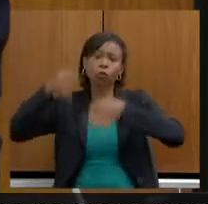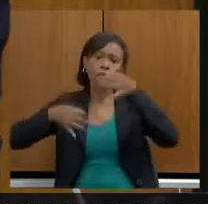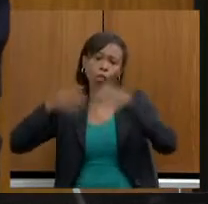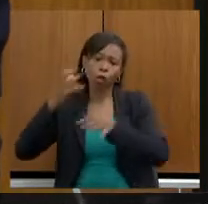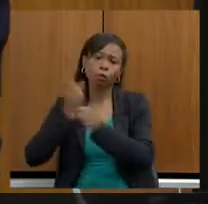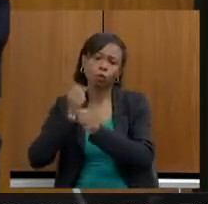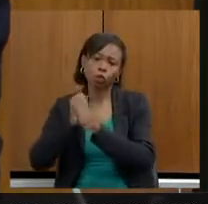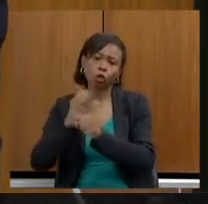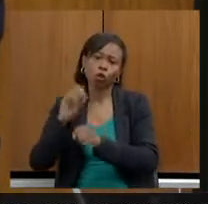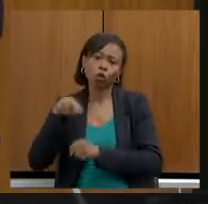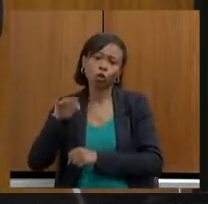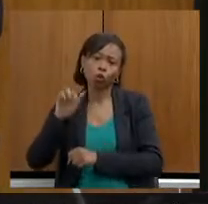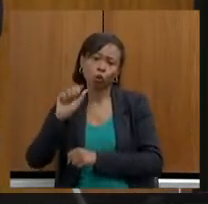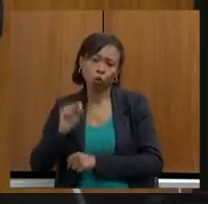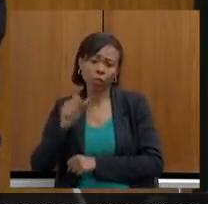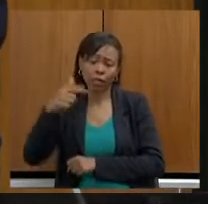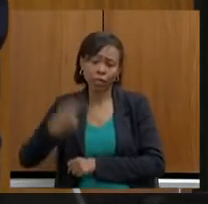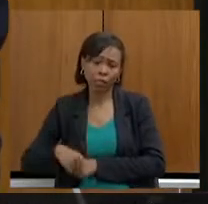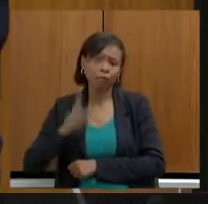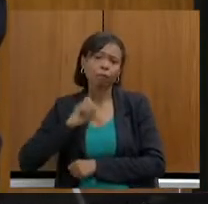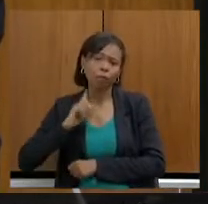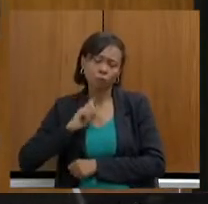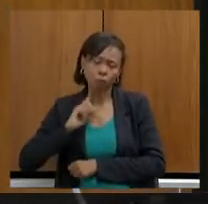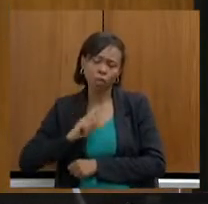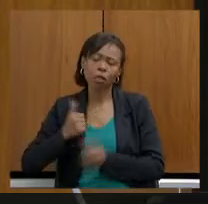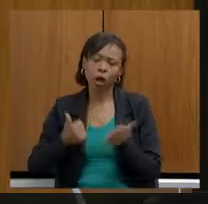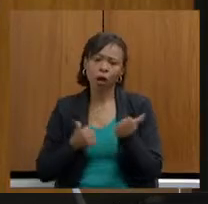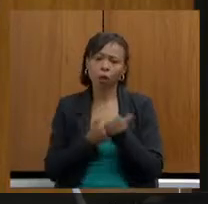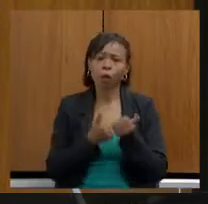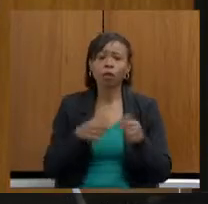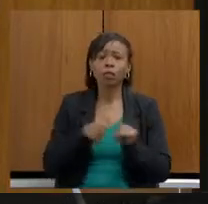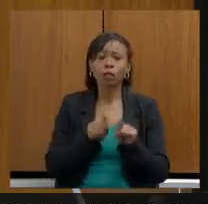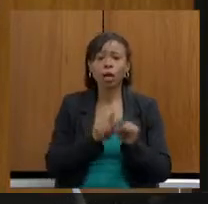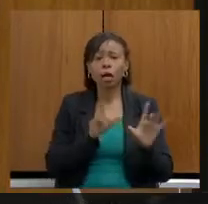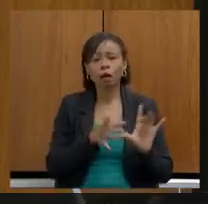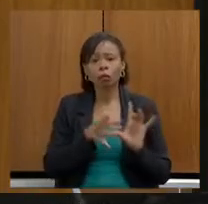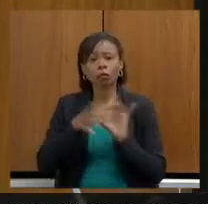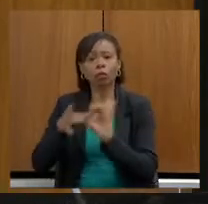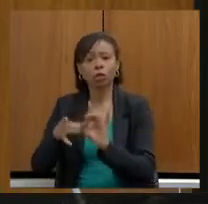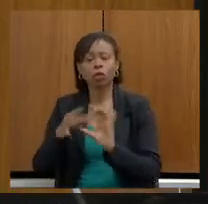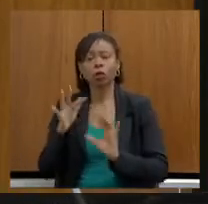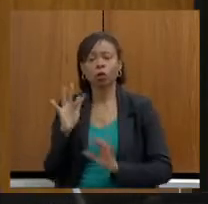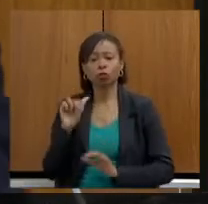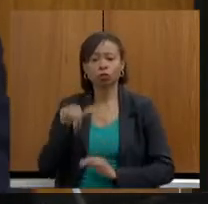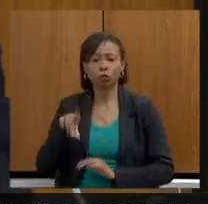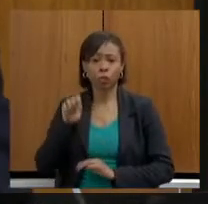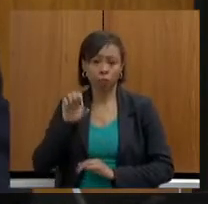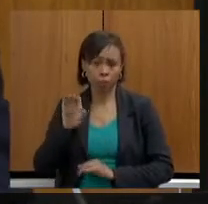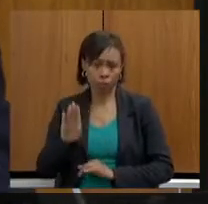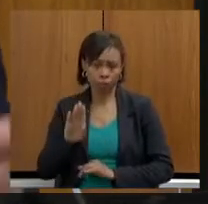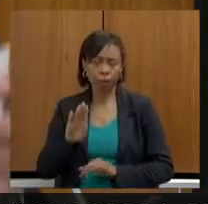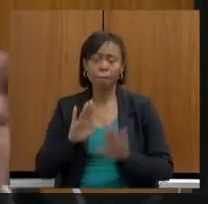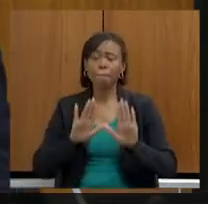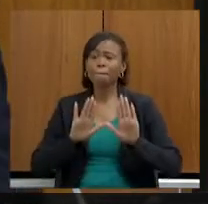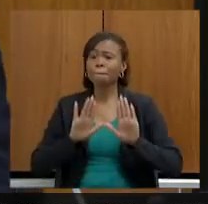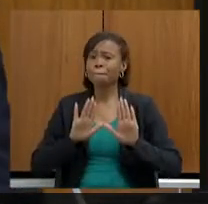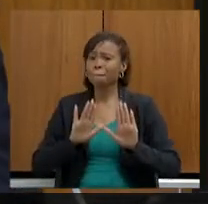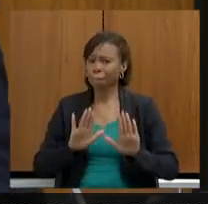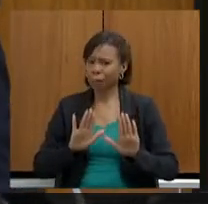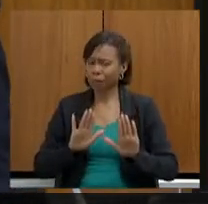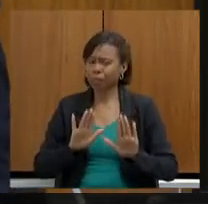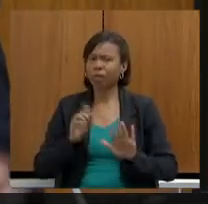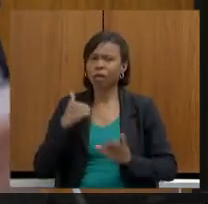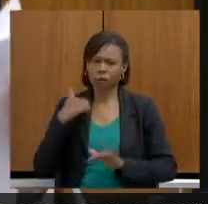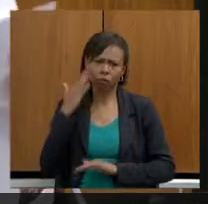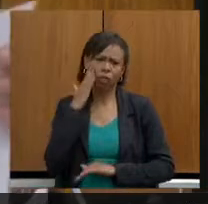Estado a gente tem é essa vinculação ao próprio fundeb mas secretária eu sei